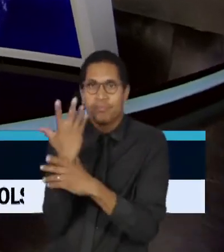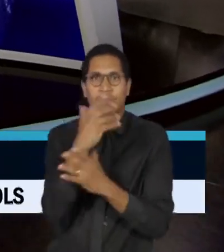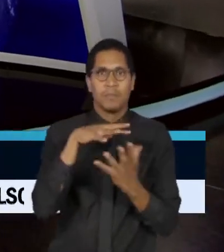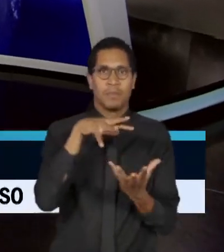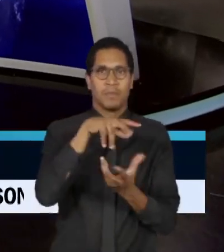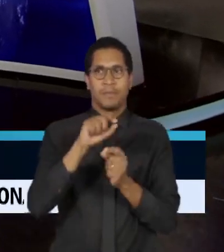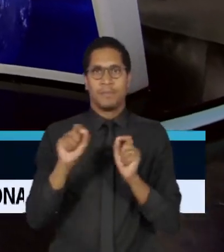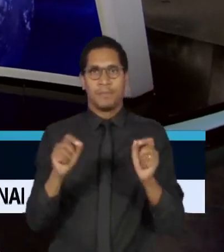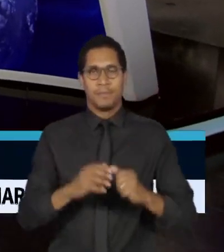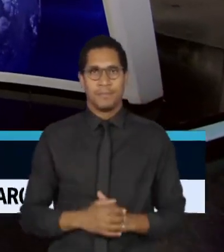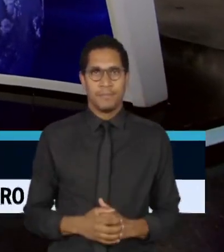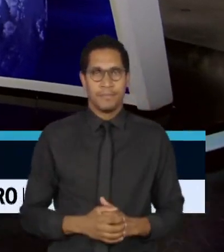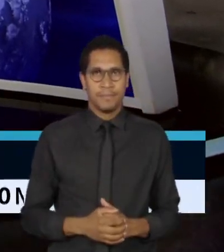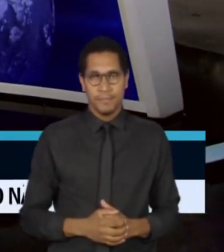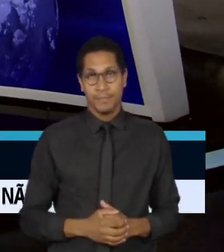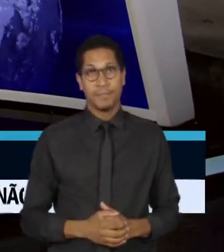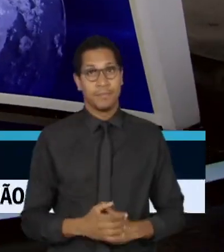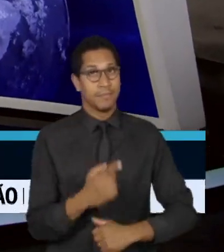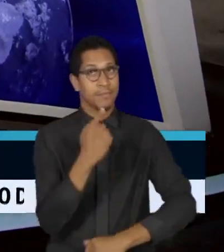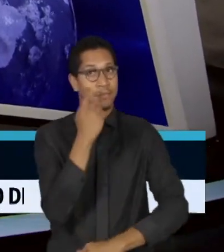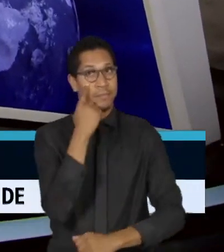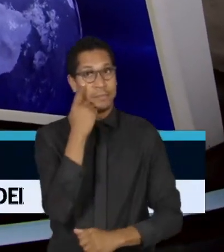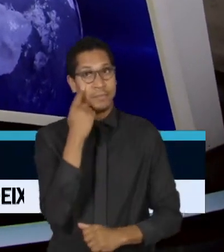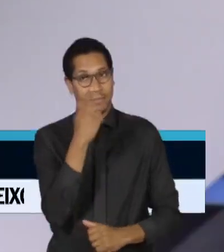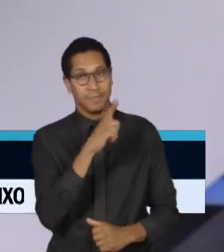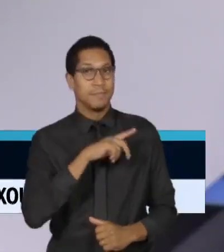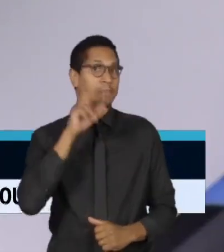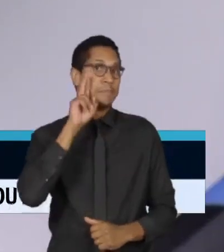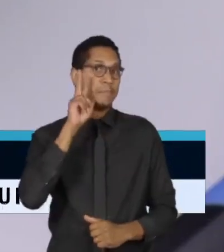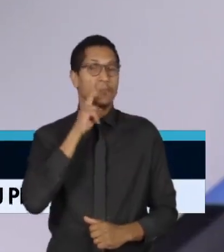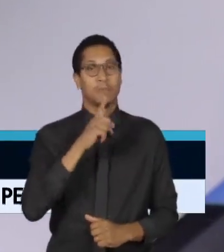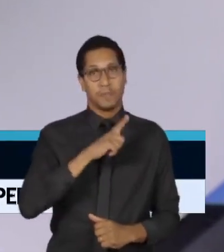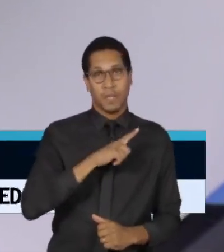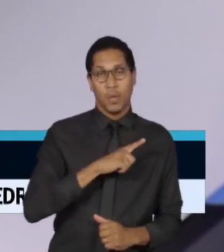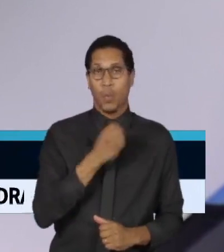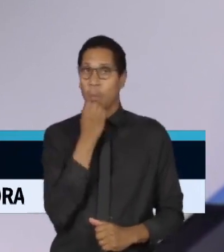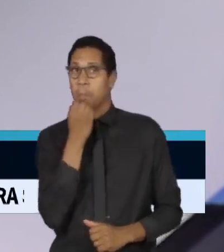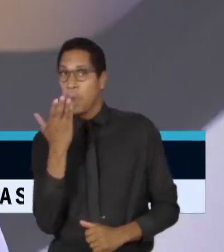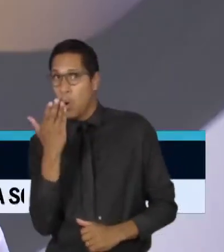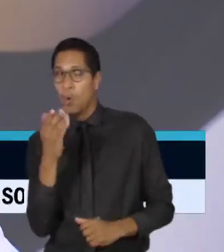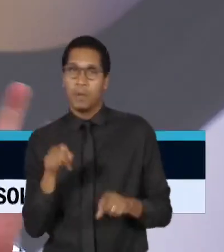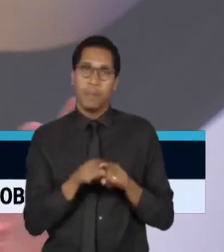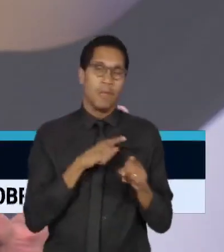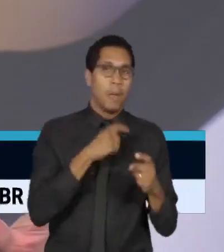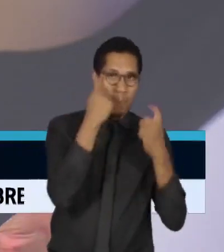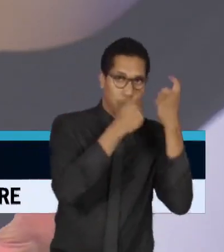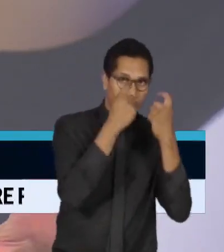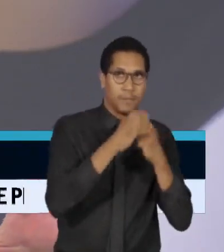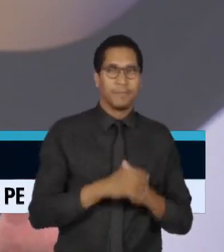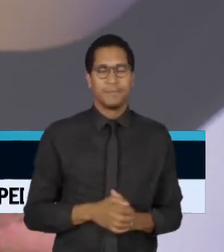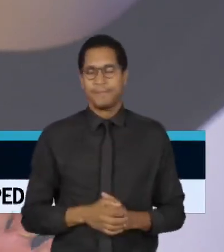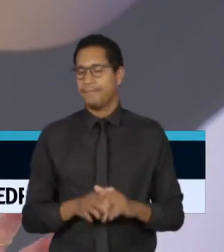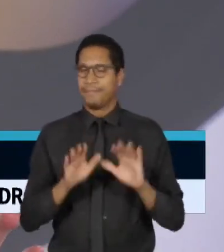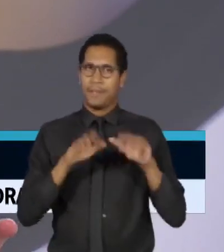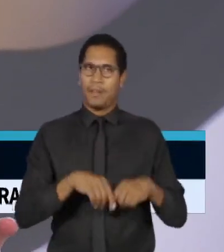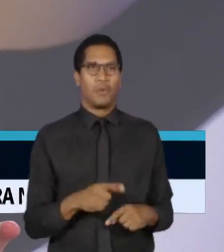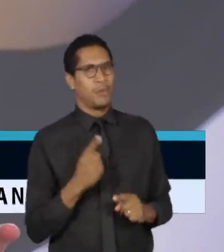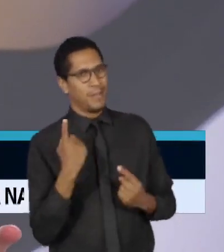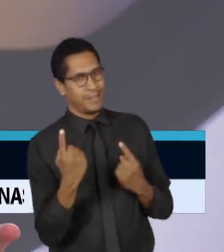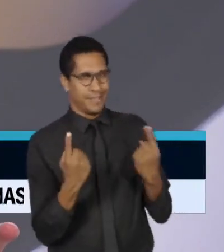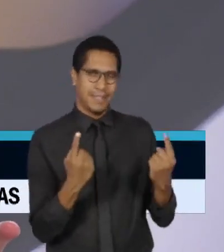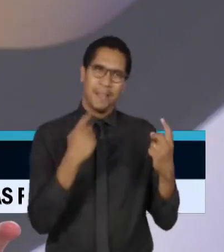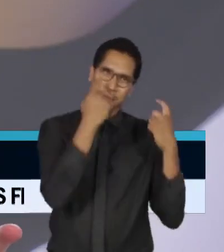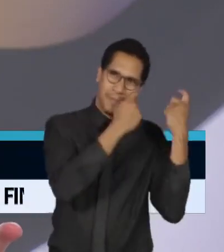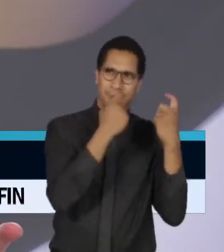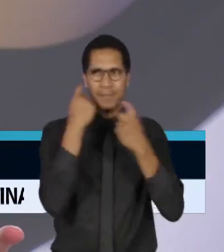Doutor Gonçalo, o senhor estava dizendo aqui enquanto passava a reportagem que essa história tem uma parte boa e uma parte preocupante. As duas partes são preocupantes, né? O